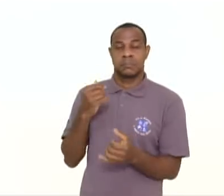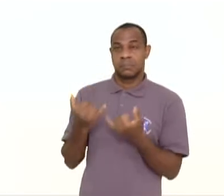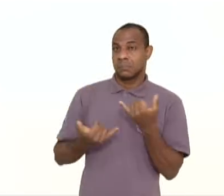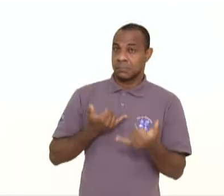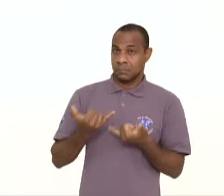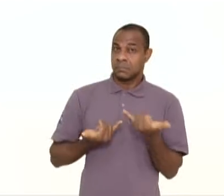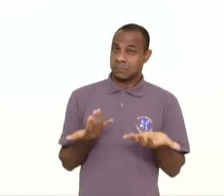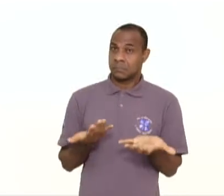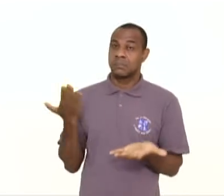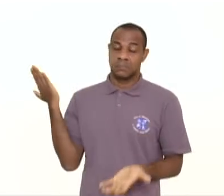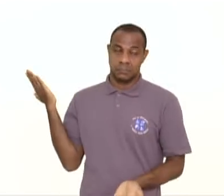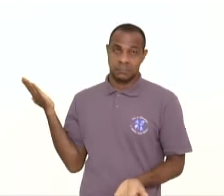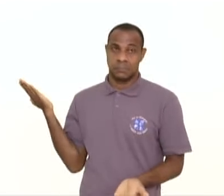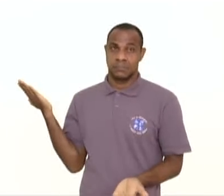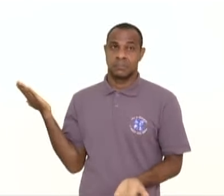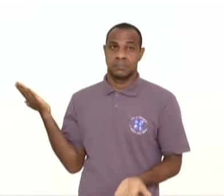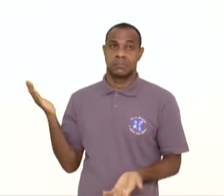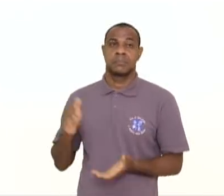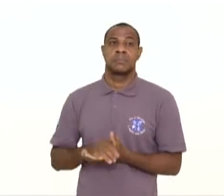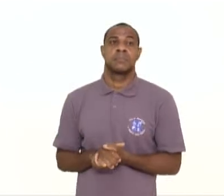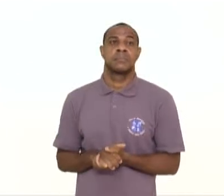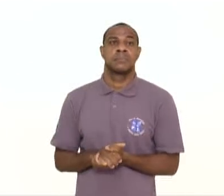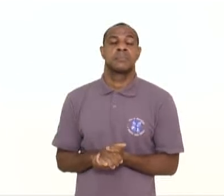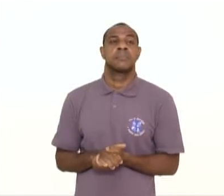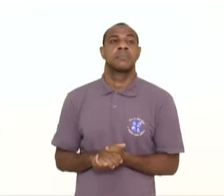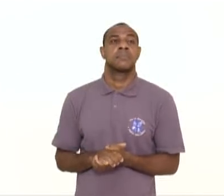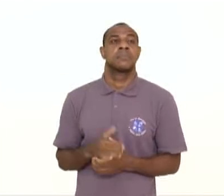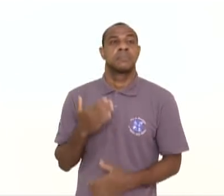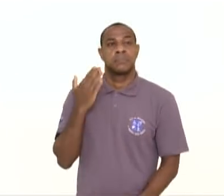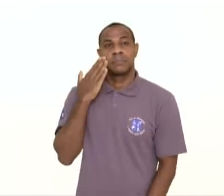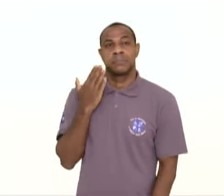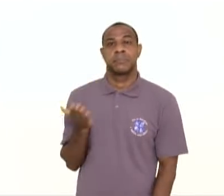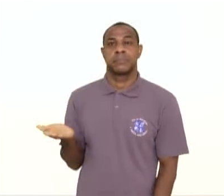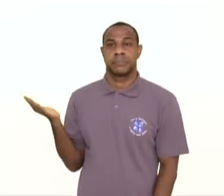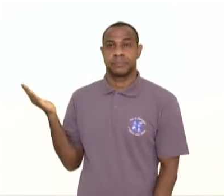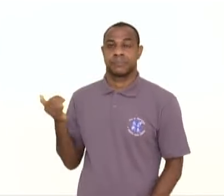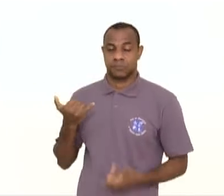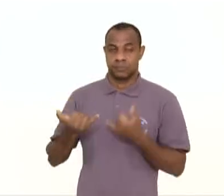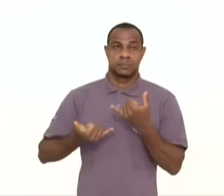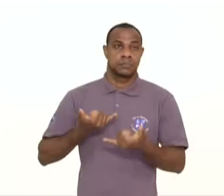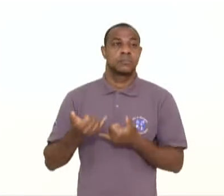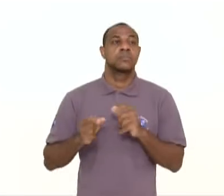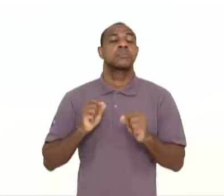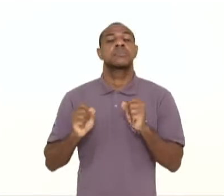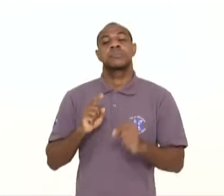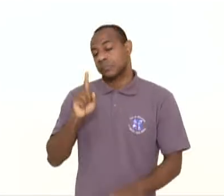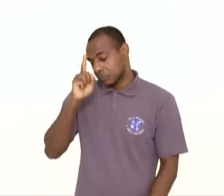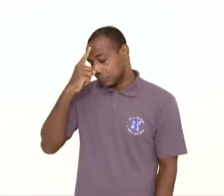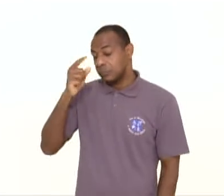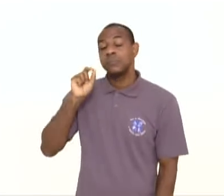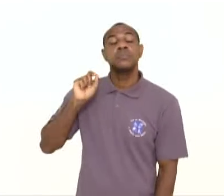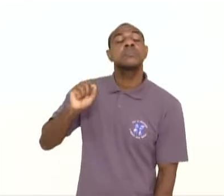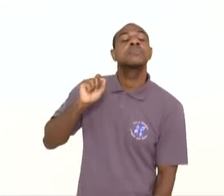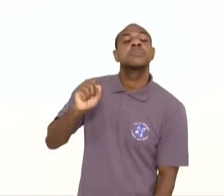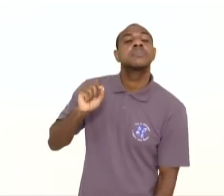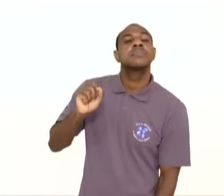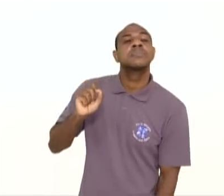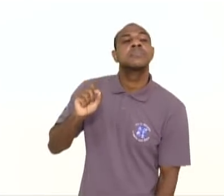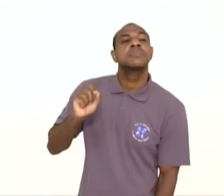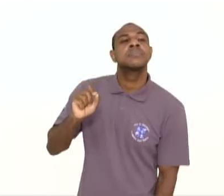da parte da arte e entramos na mímica brincadeira. Então dentro da mímica brincadeira, a ideia é o quê?